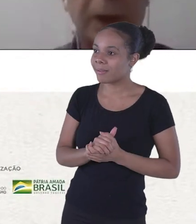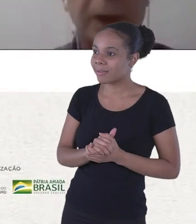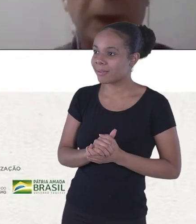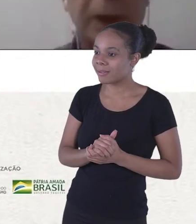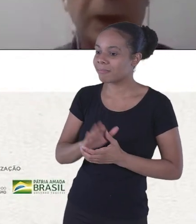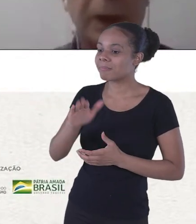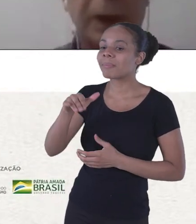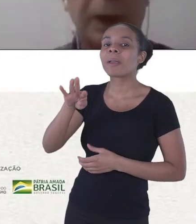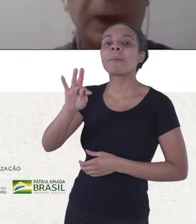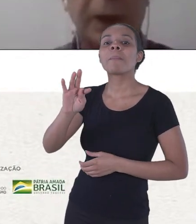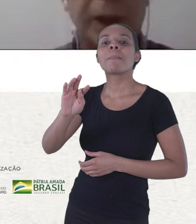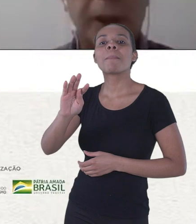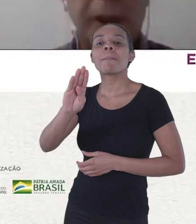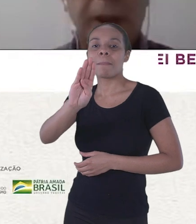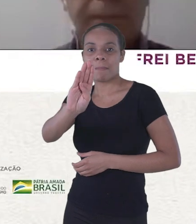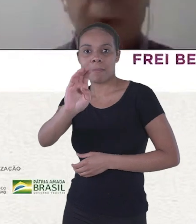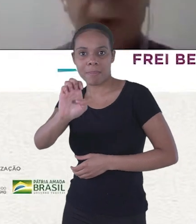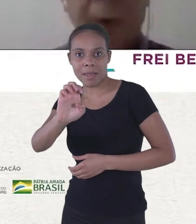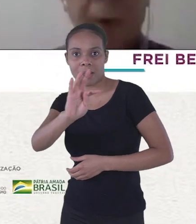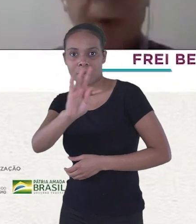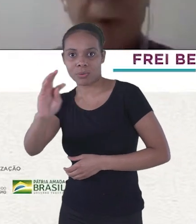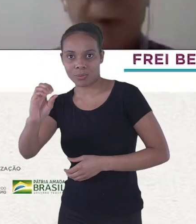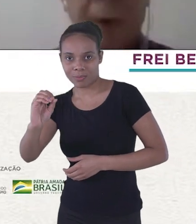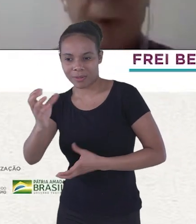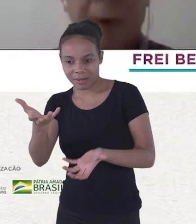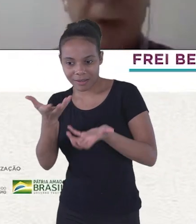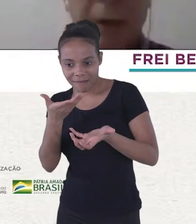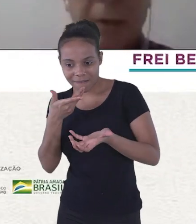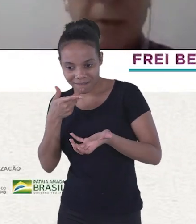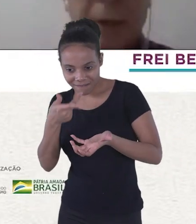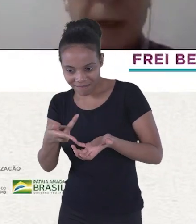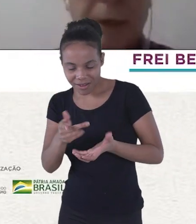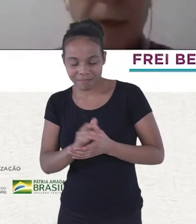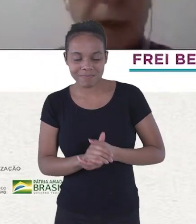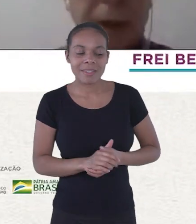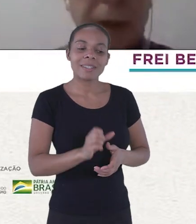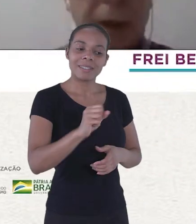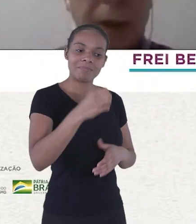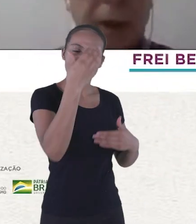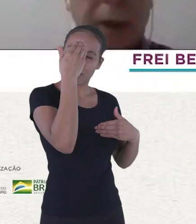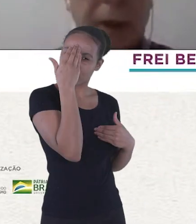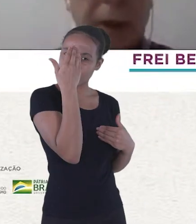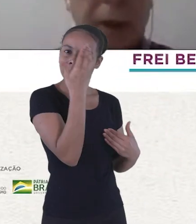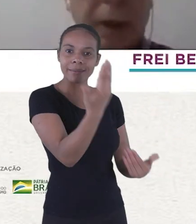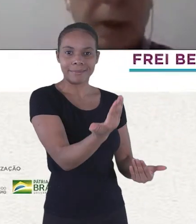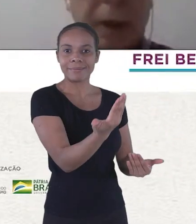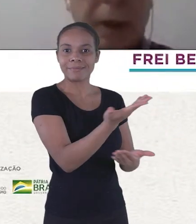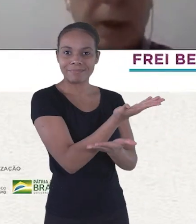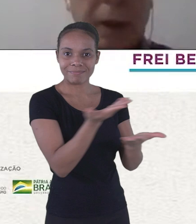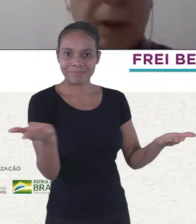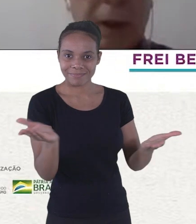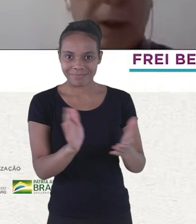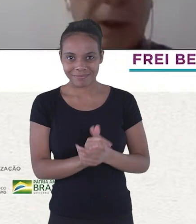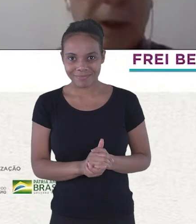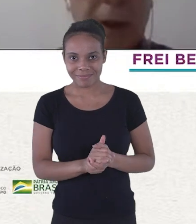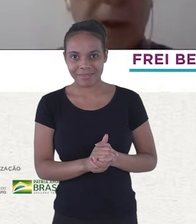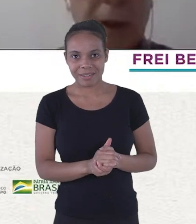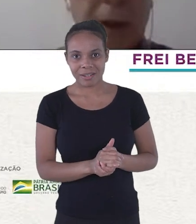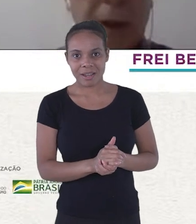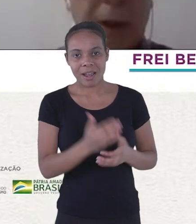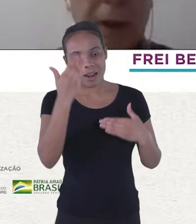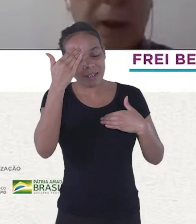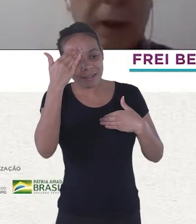Sim, estamos chegando no final. Eu queria agradecer Eu queria. Você quer mais alguma pergunta, a Beto? você, Afonso,